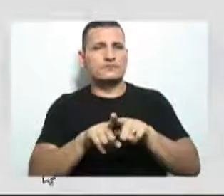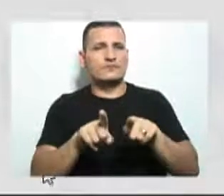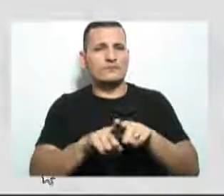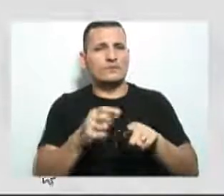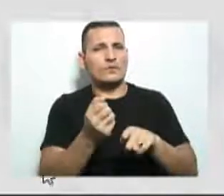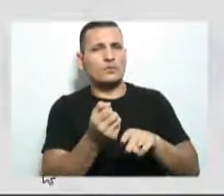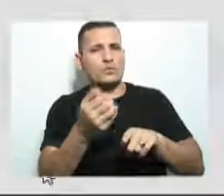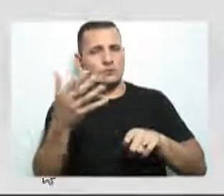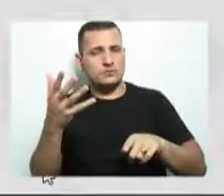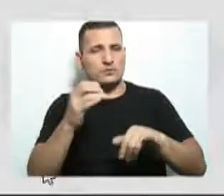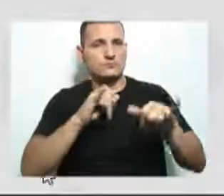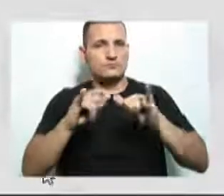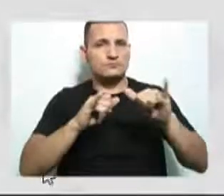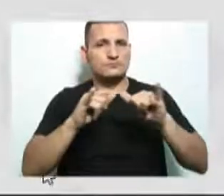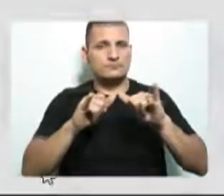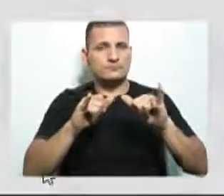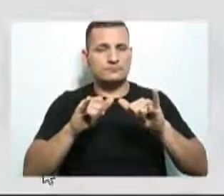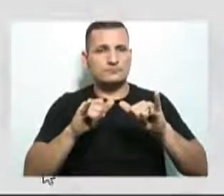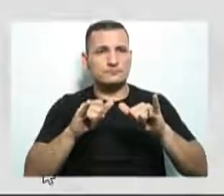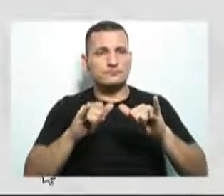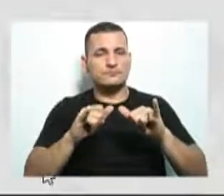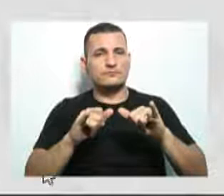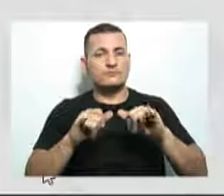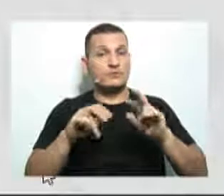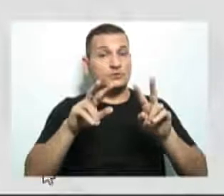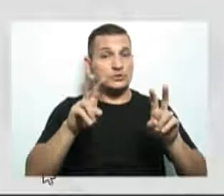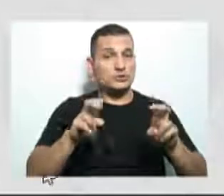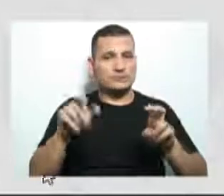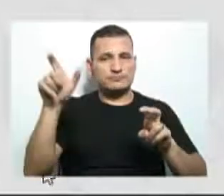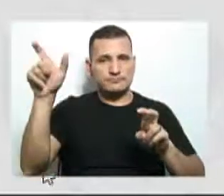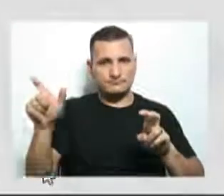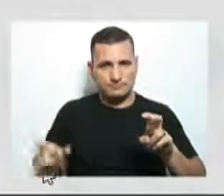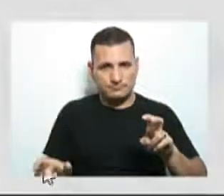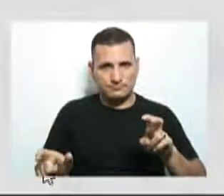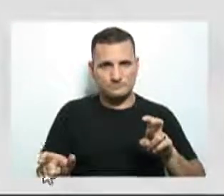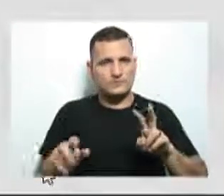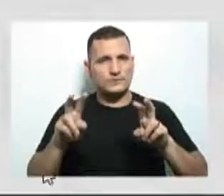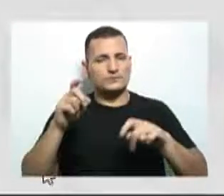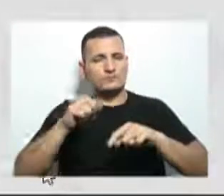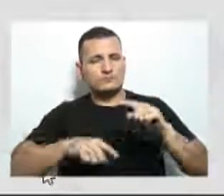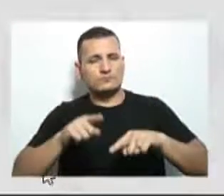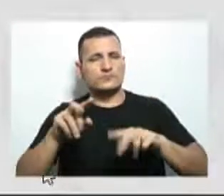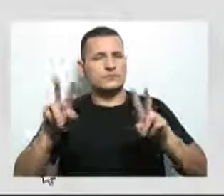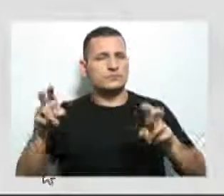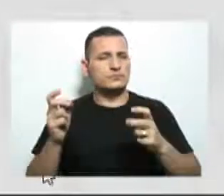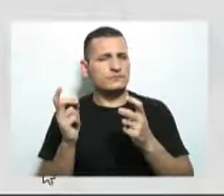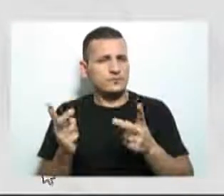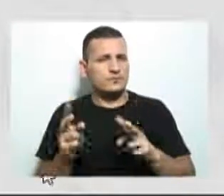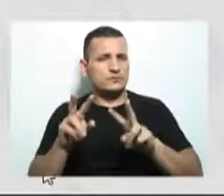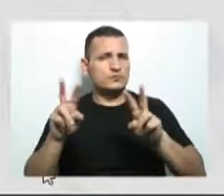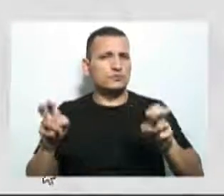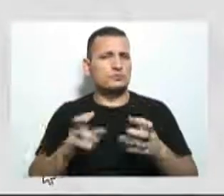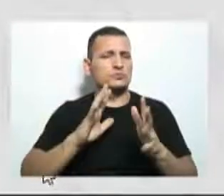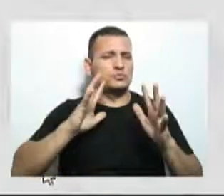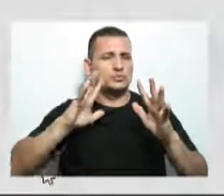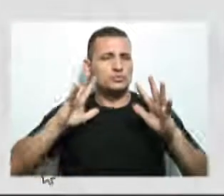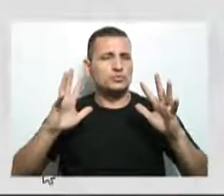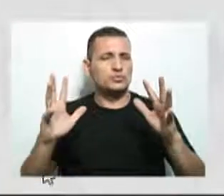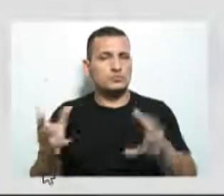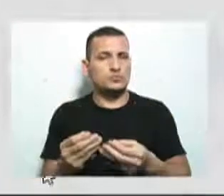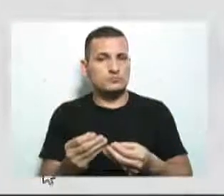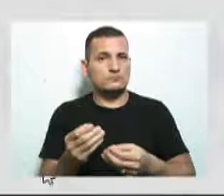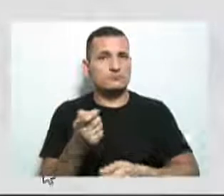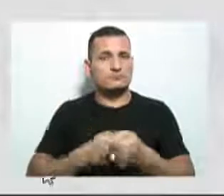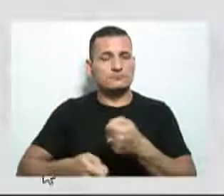quantidade também da informação sobre a outra parte, sobre o produto, sobre o mercado, enfim, sobre tudo que